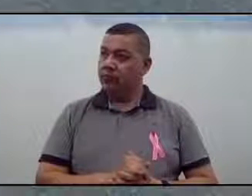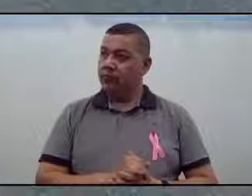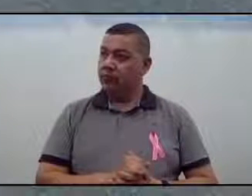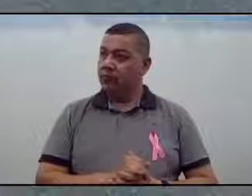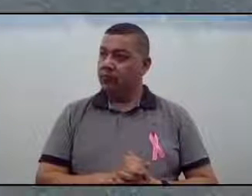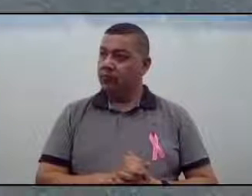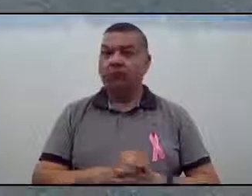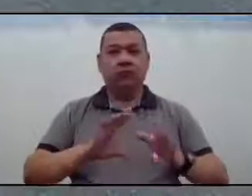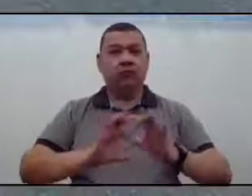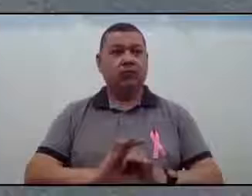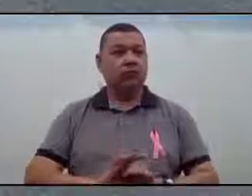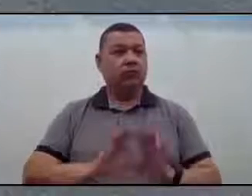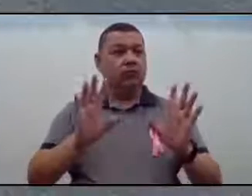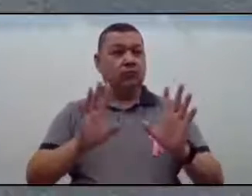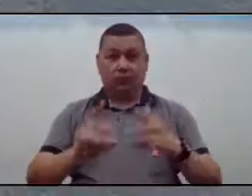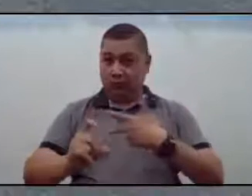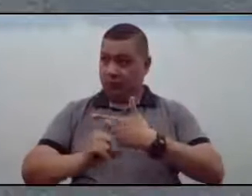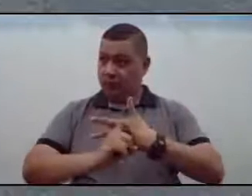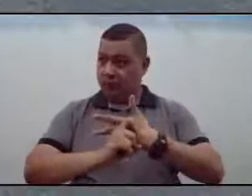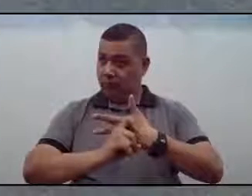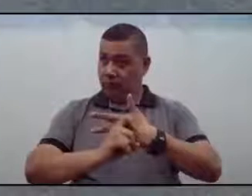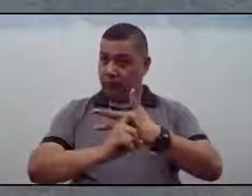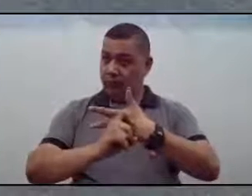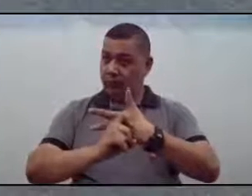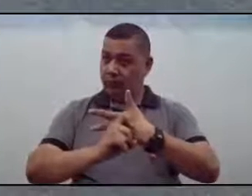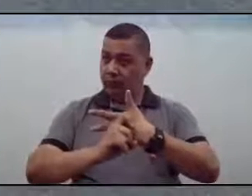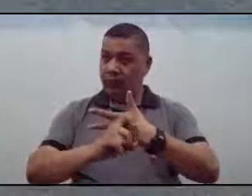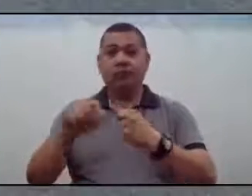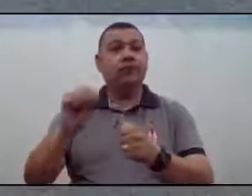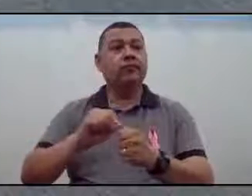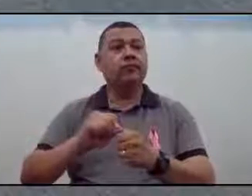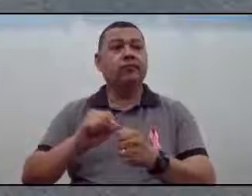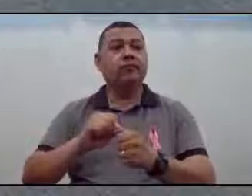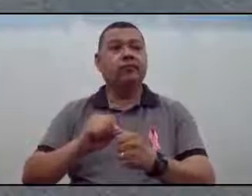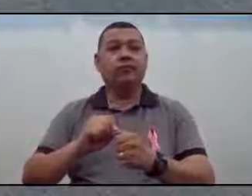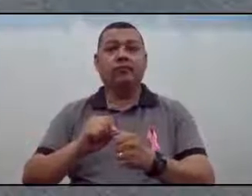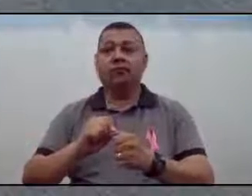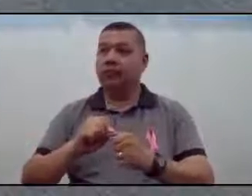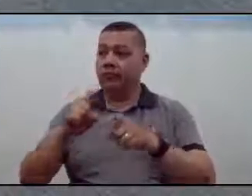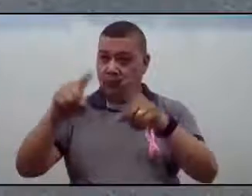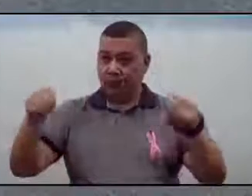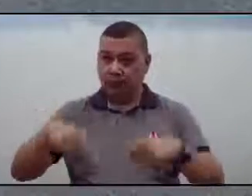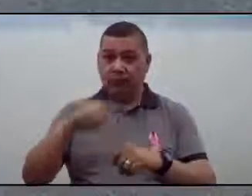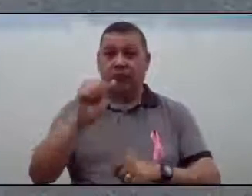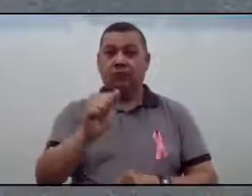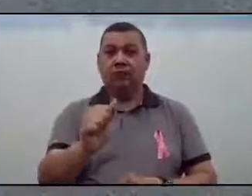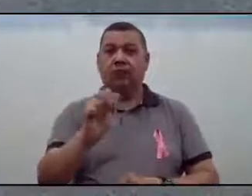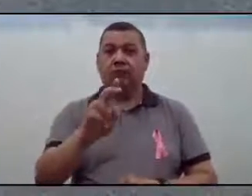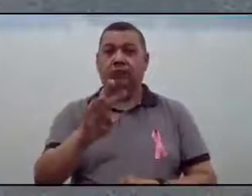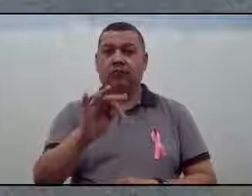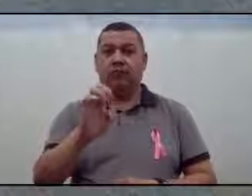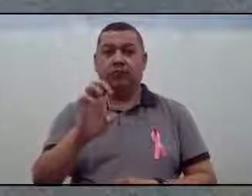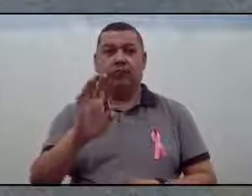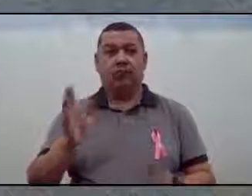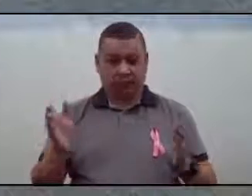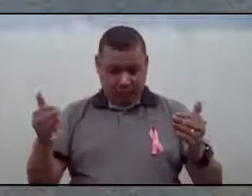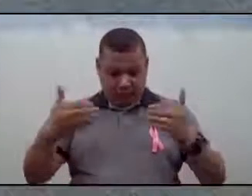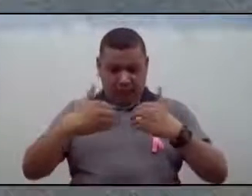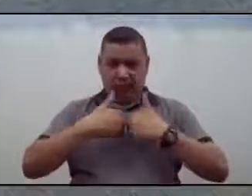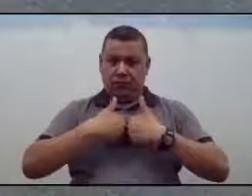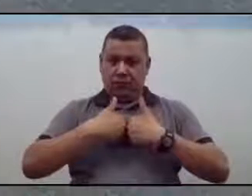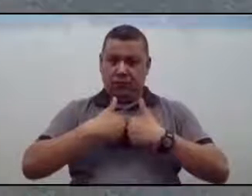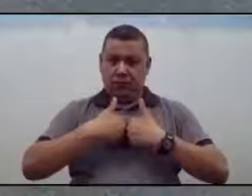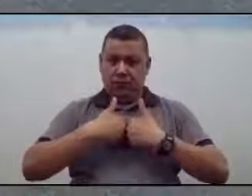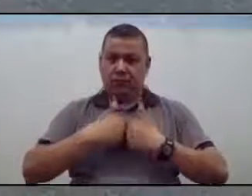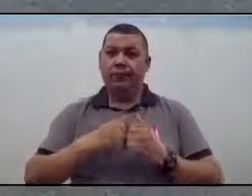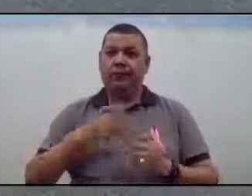que autoriza o Poder Executivo criar o espaço do autista em Cacoal, né? Na